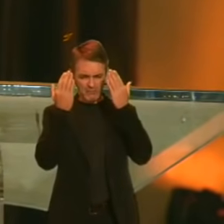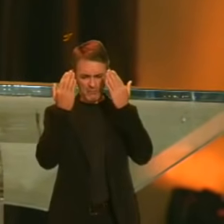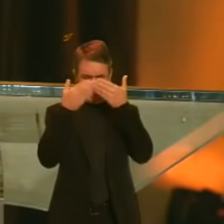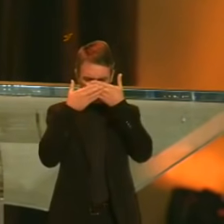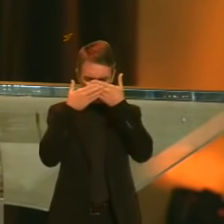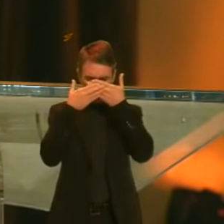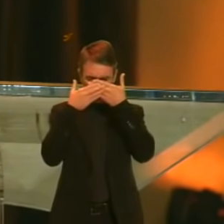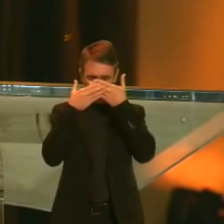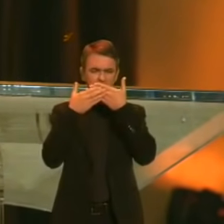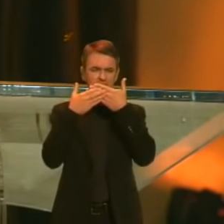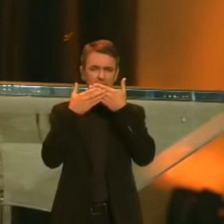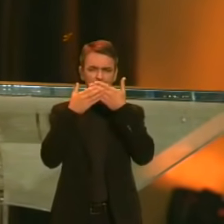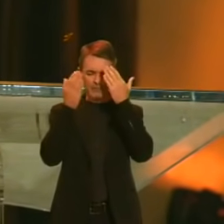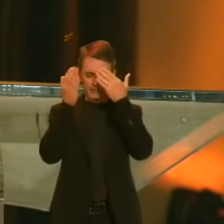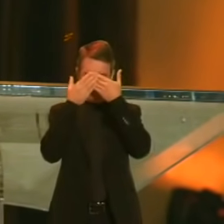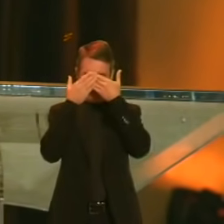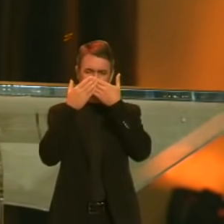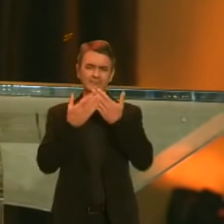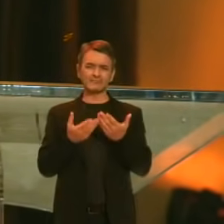muito forte.